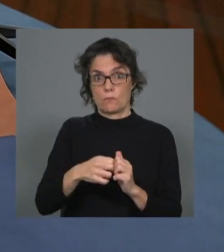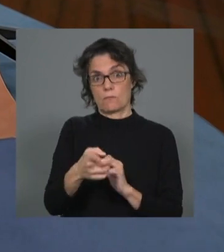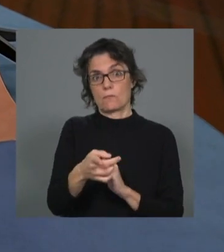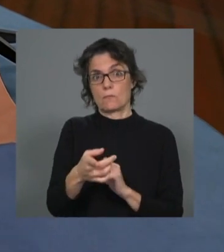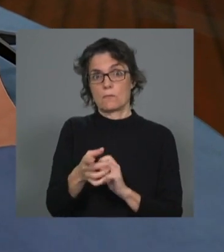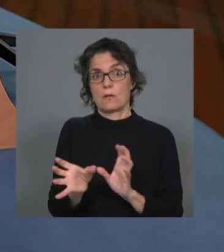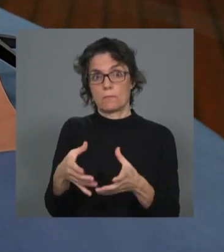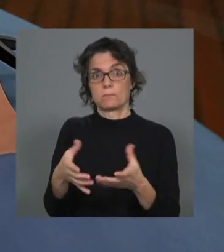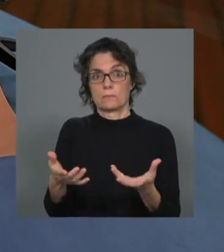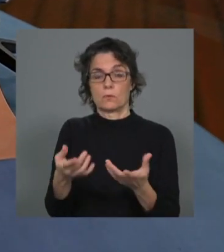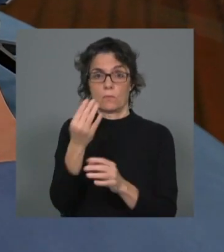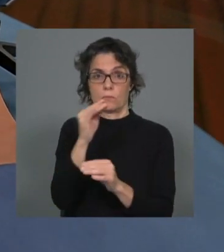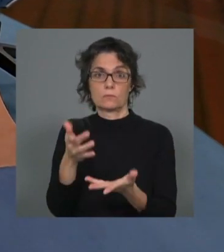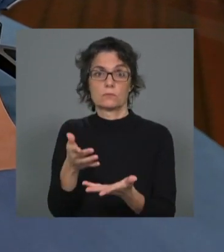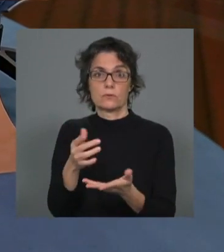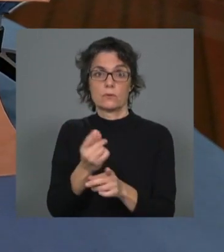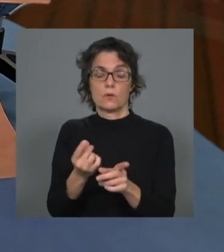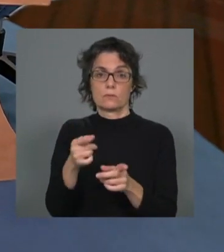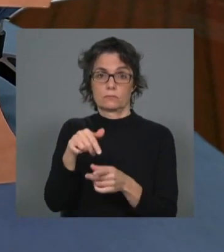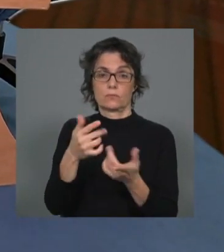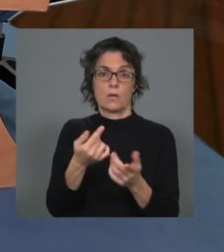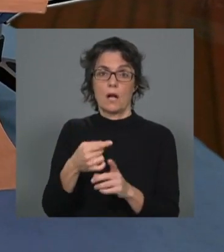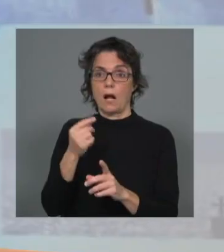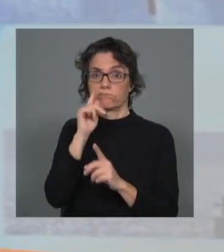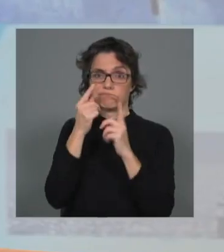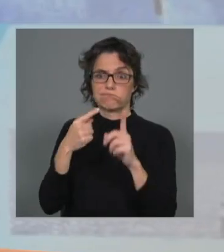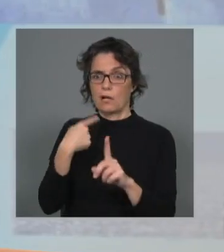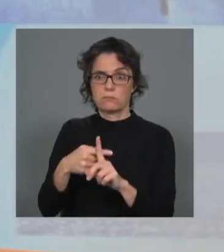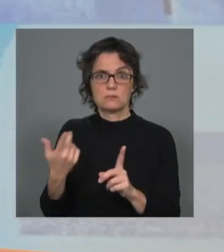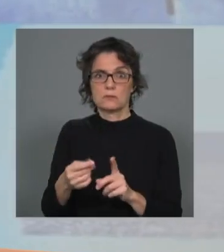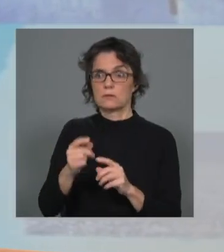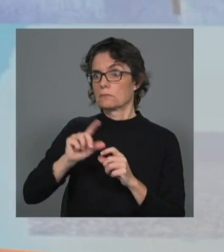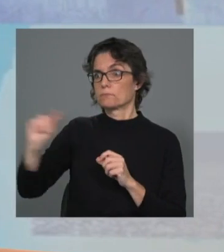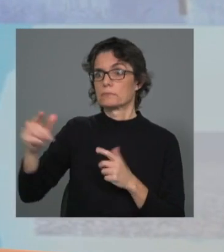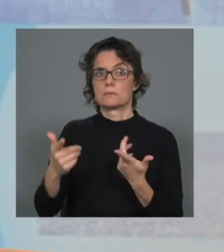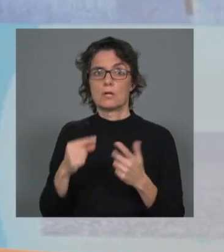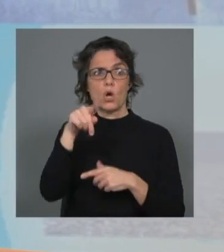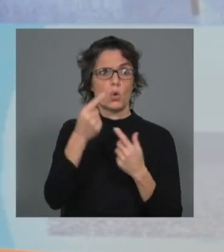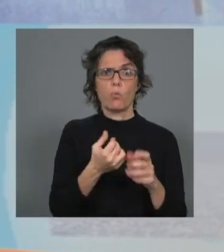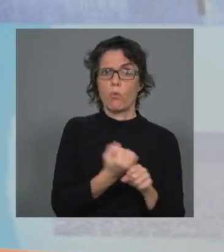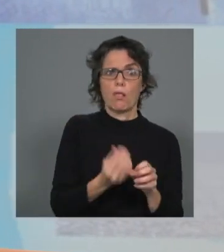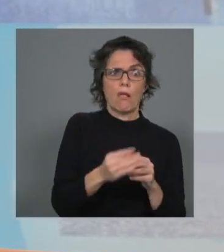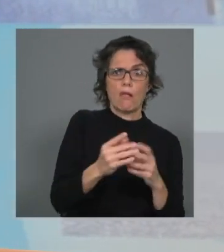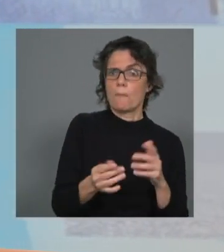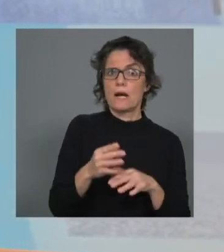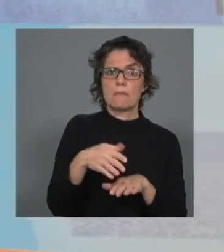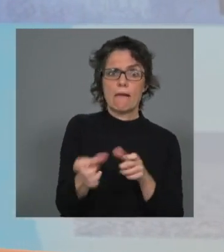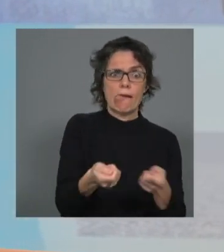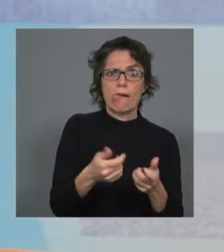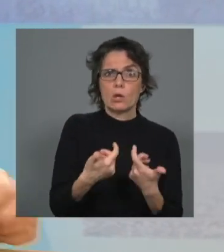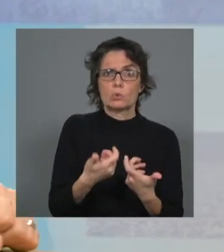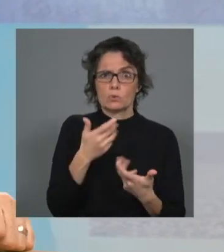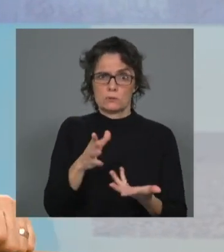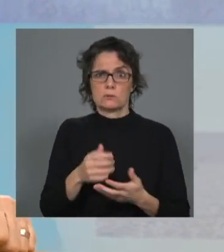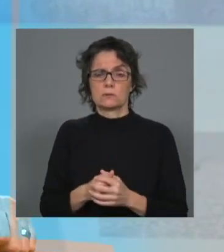a comunidade educativa, aqueles que vão ficando positivos que não podem estar, também os outros que se desdobram em tarefas extra, é assim que vai acontecendo. É